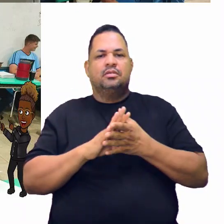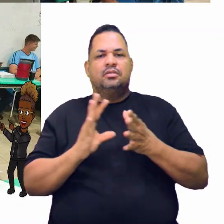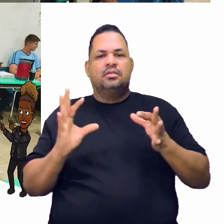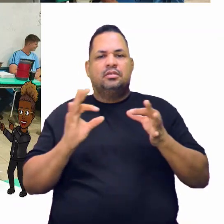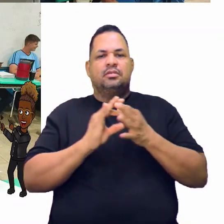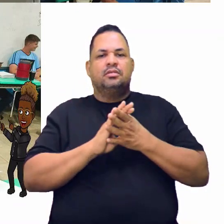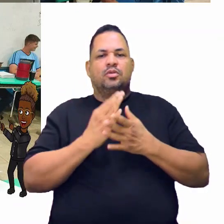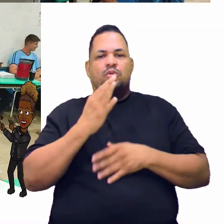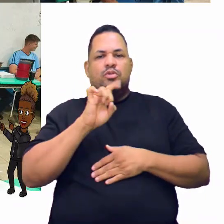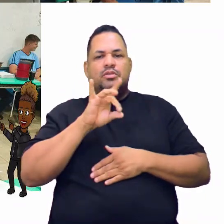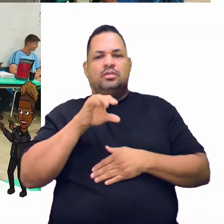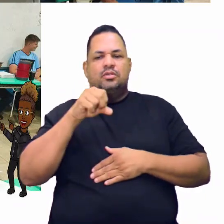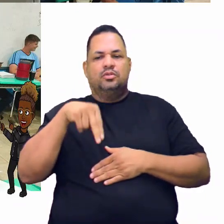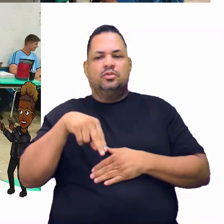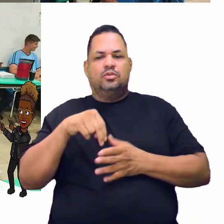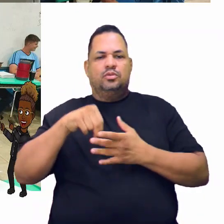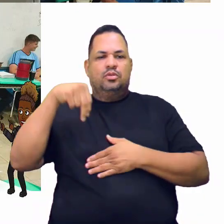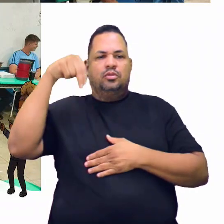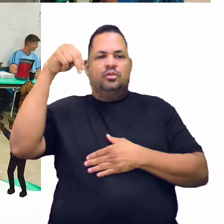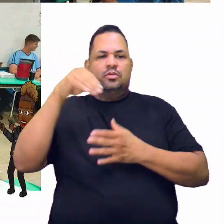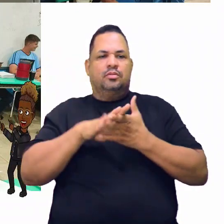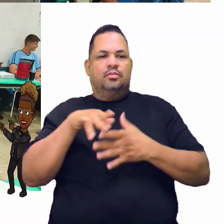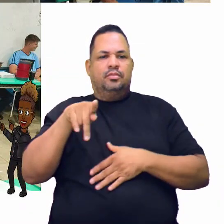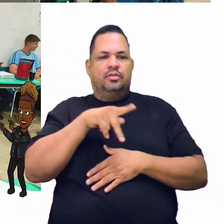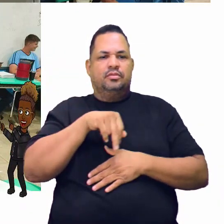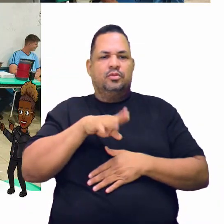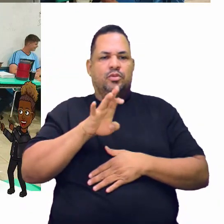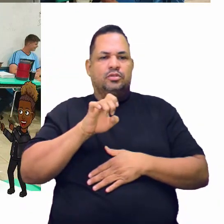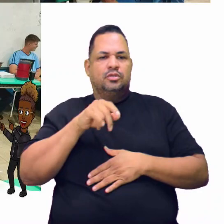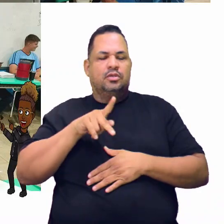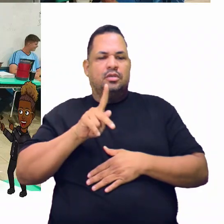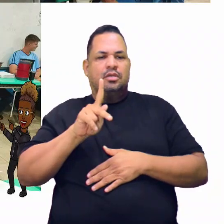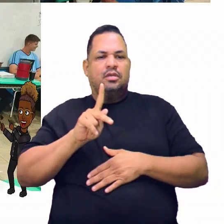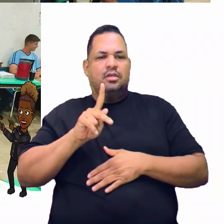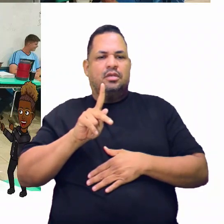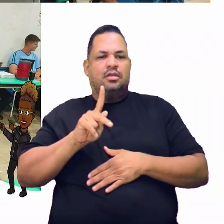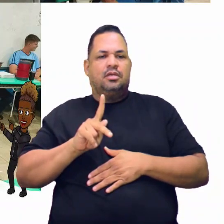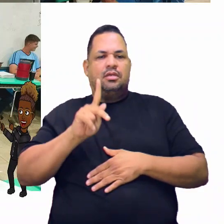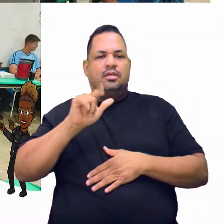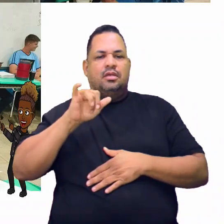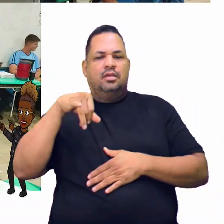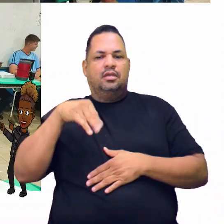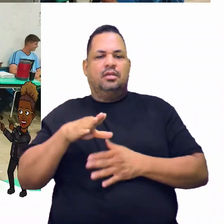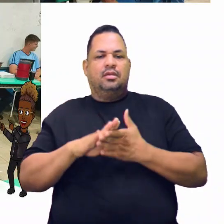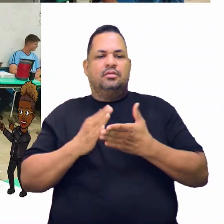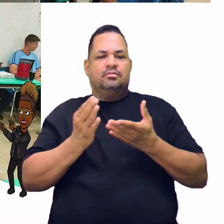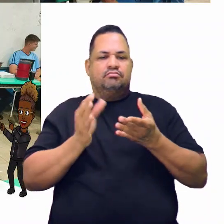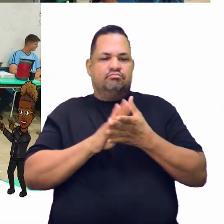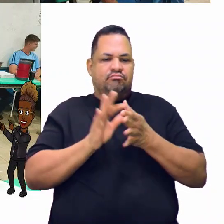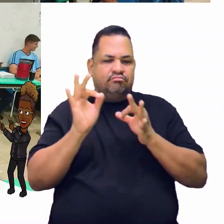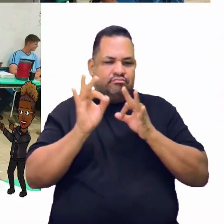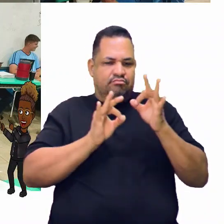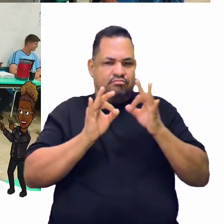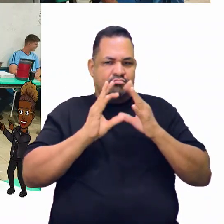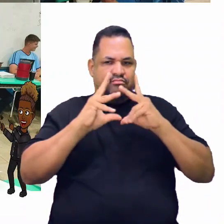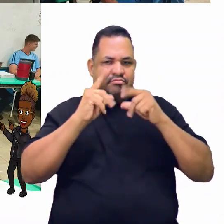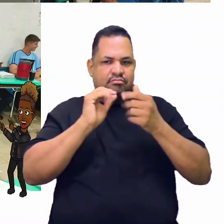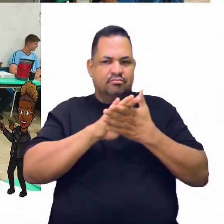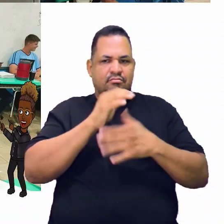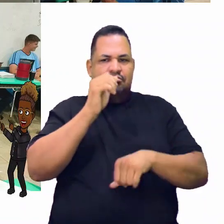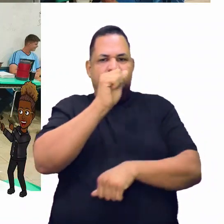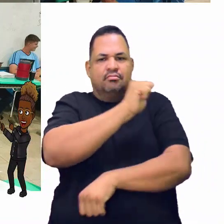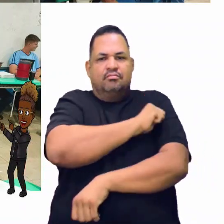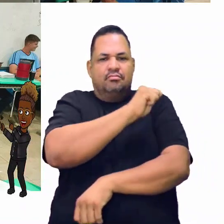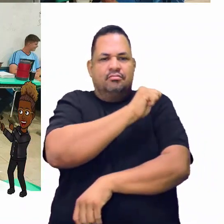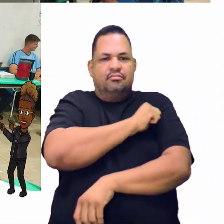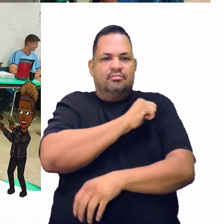Wilson Klein. Olha só, o professor Wilson caprichou no momento da leitura, né? Que os alunos,